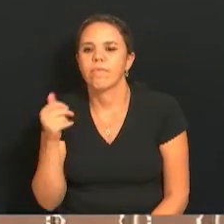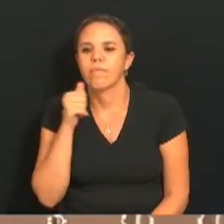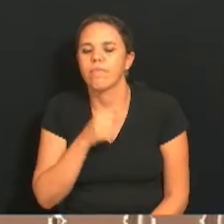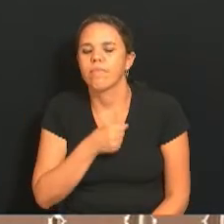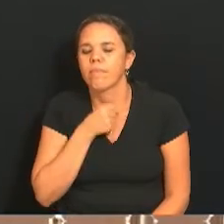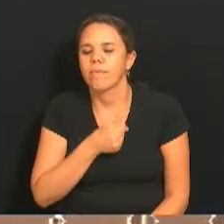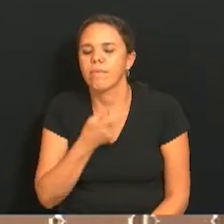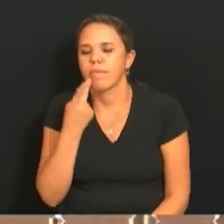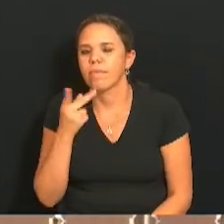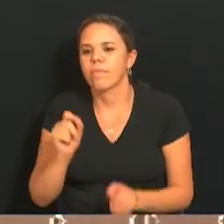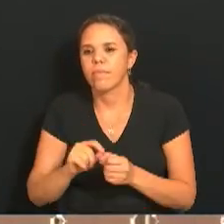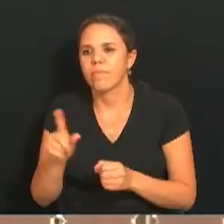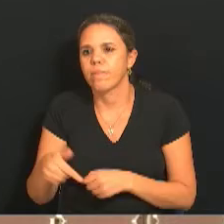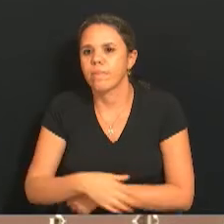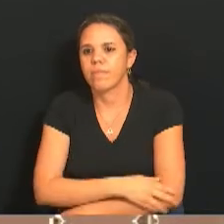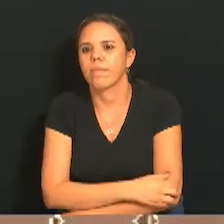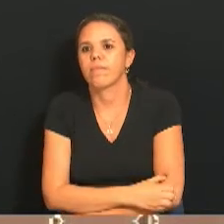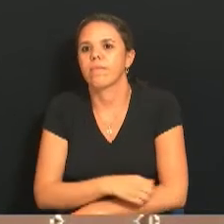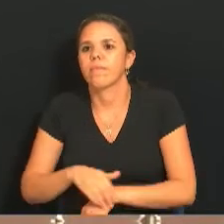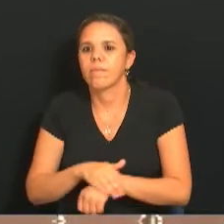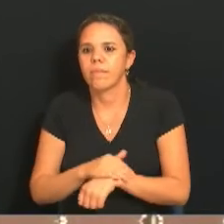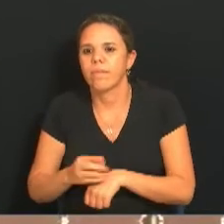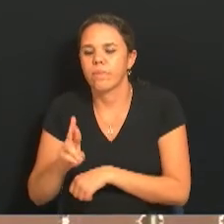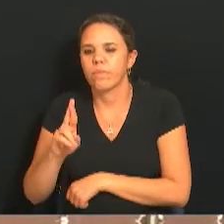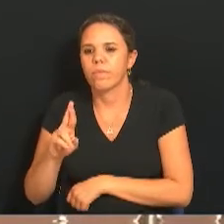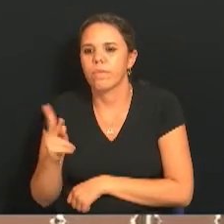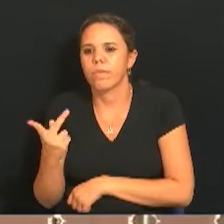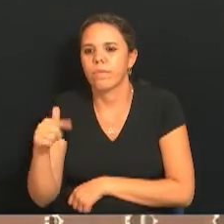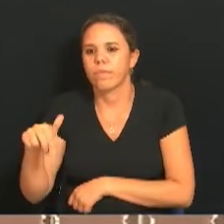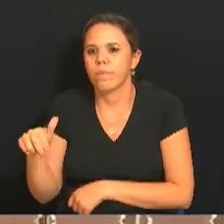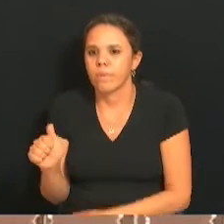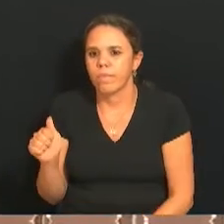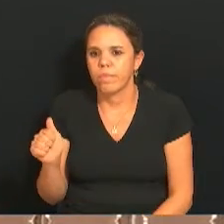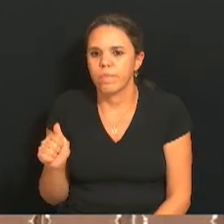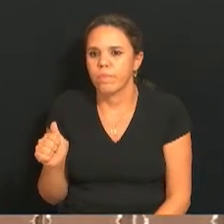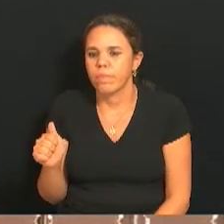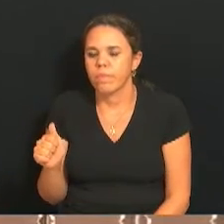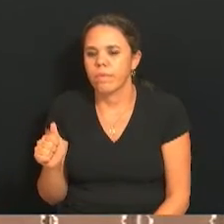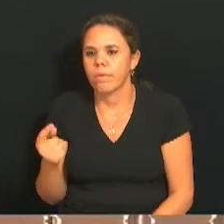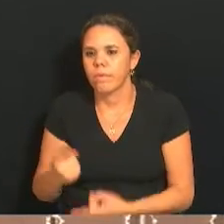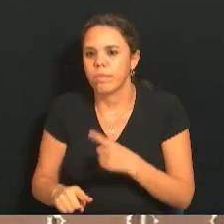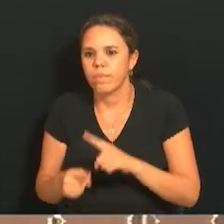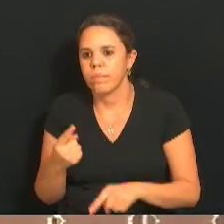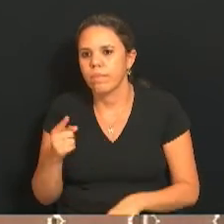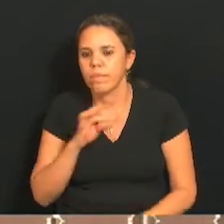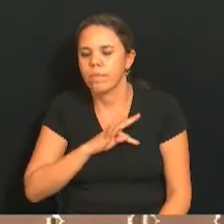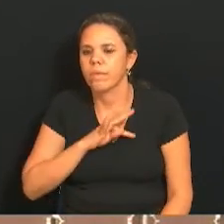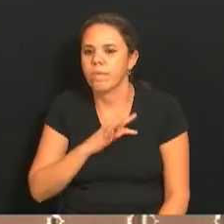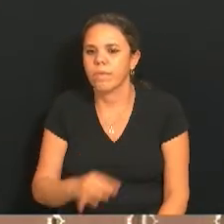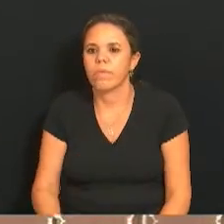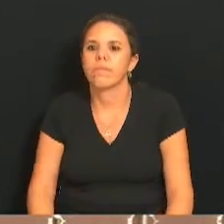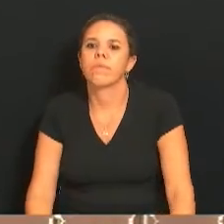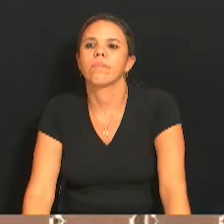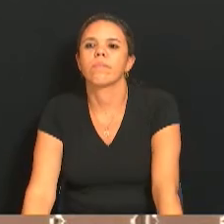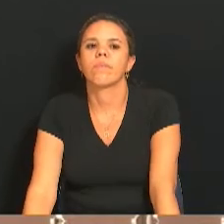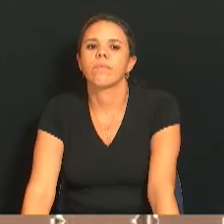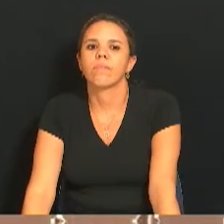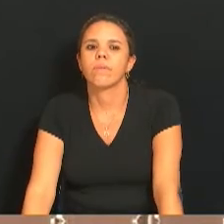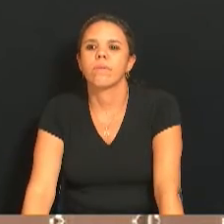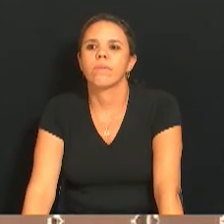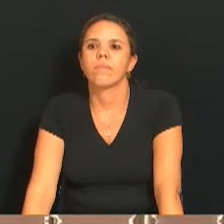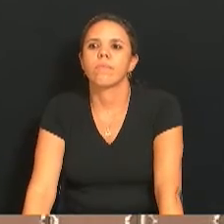Vamos fazer. Eu converso com a doutora Maria Helena, né? A gente vai acertando aqui a questão técnica. Que eu consegui